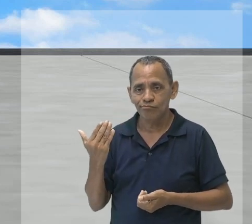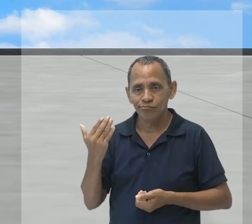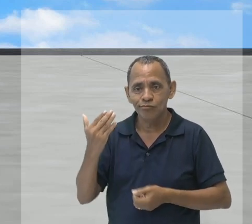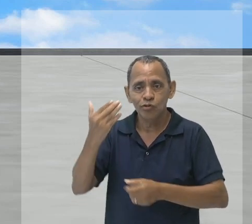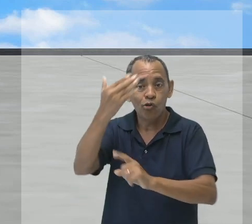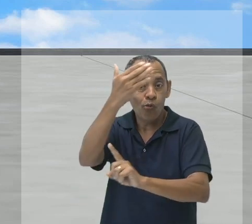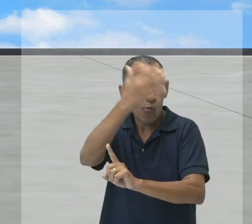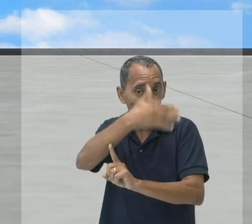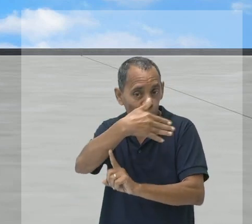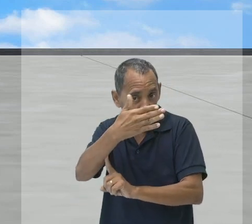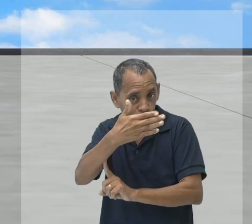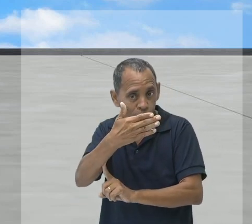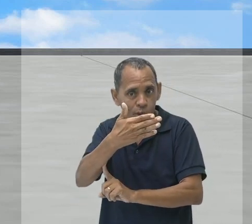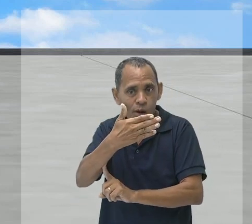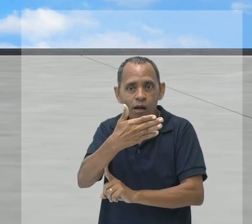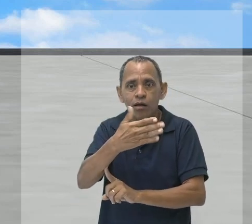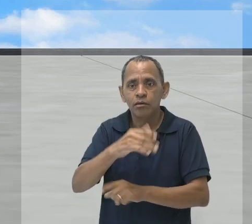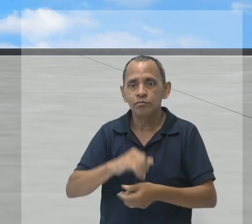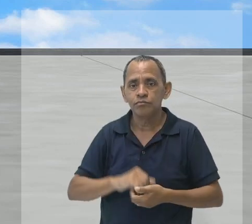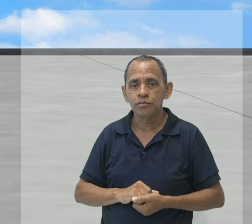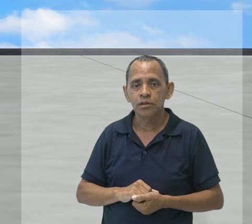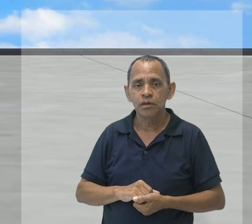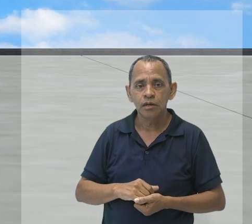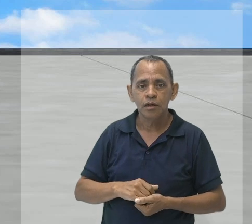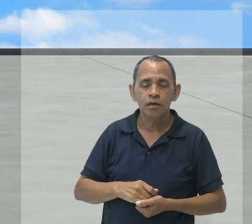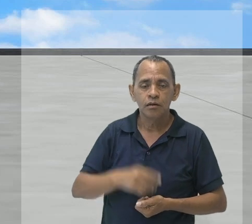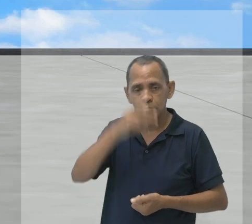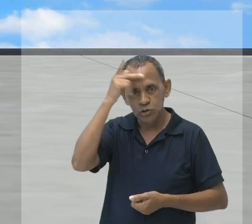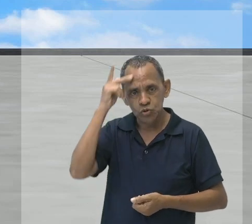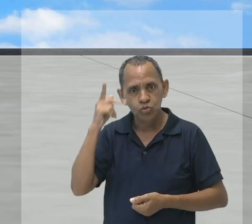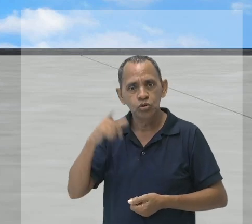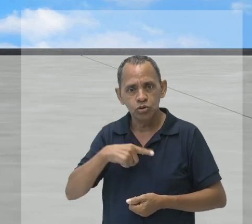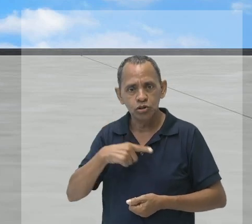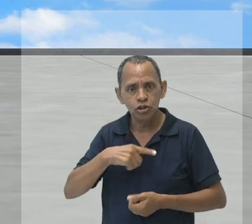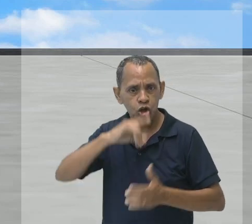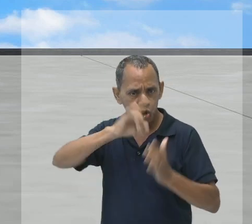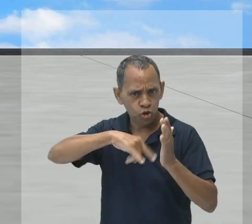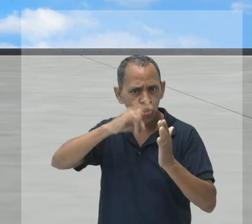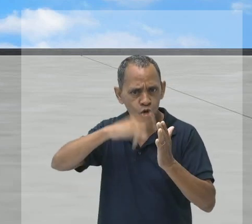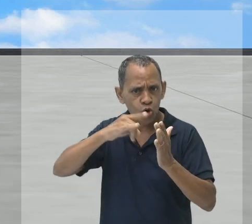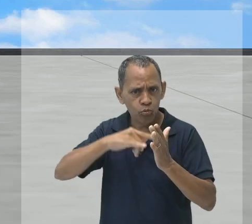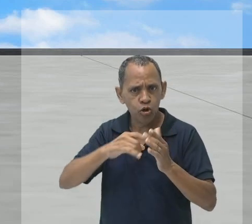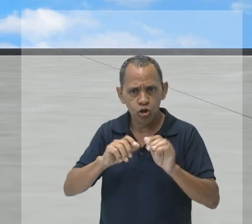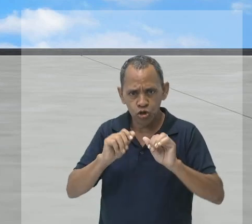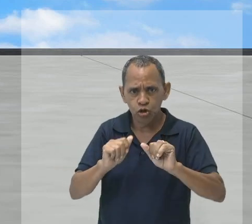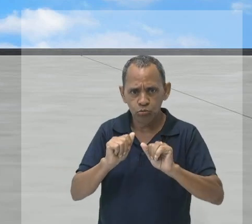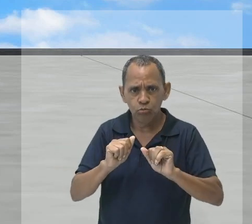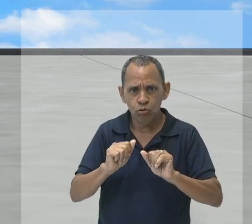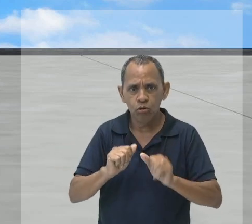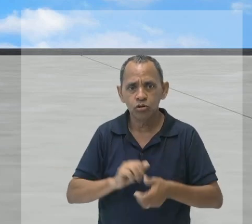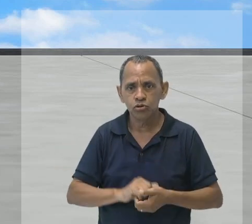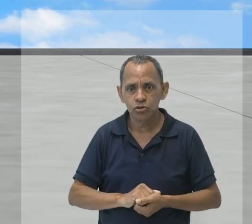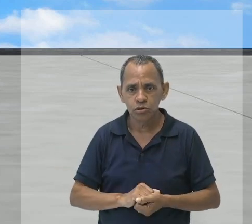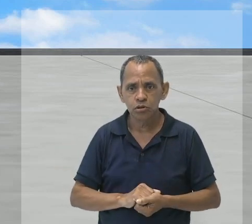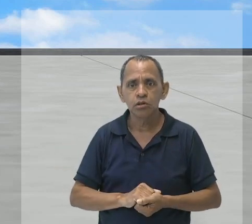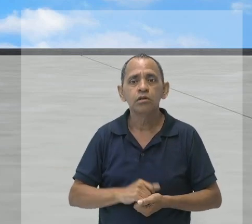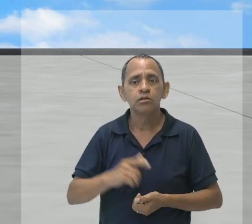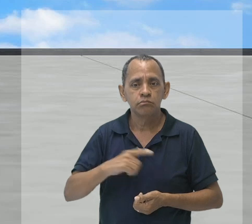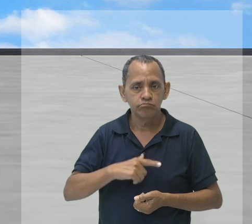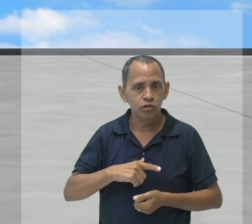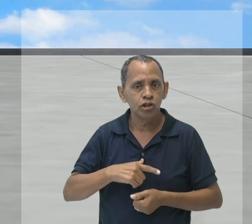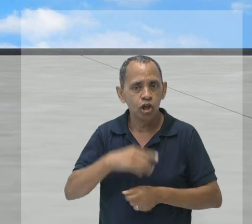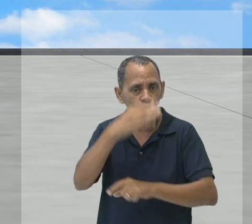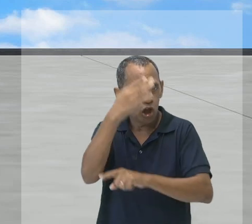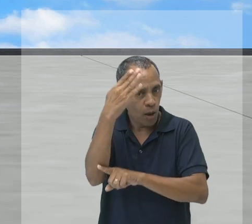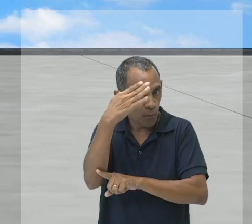bandeira aqui que vocês estão vendo. Quem tem passaporte aqui do Brasil já viu que no nosso passaporte tem a bandeira